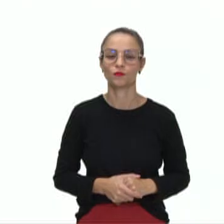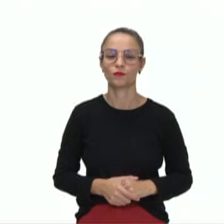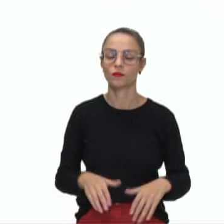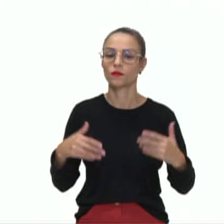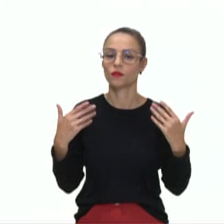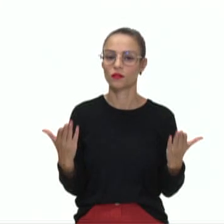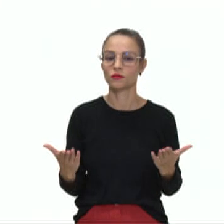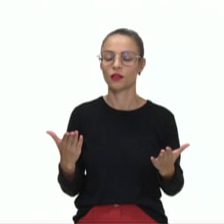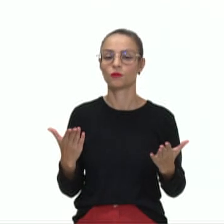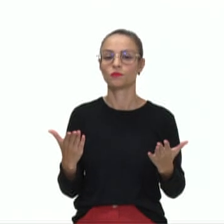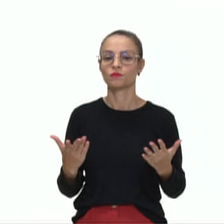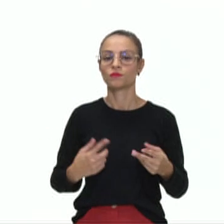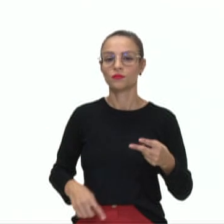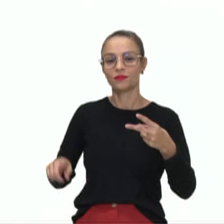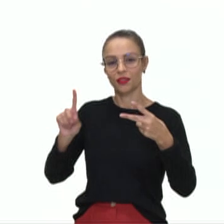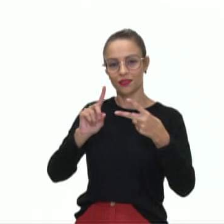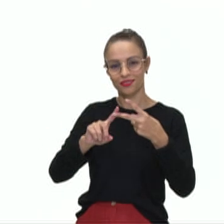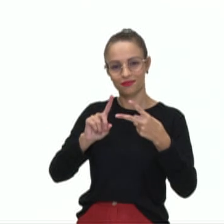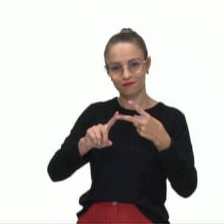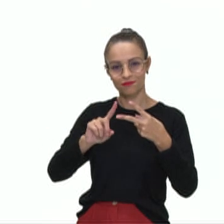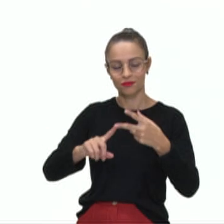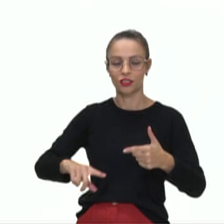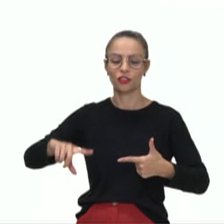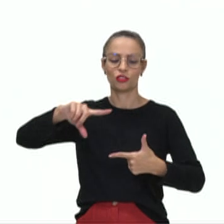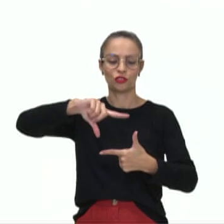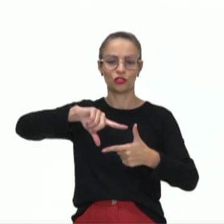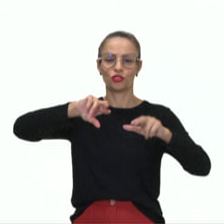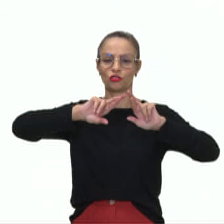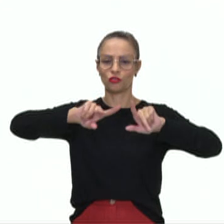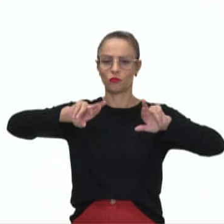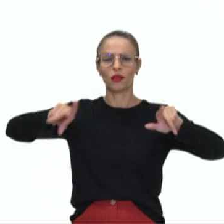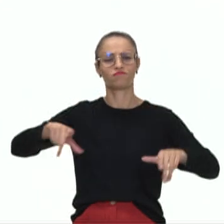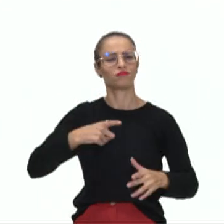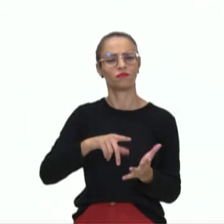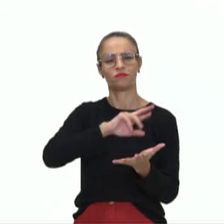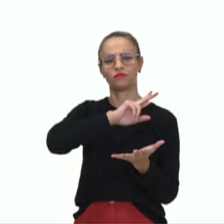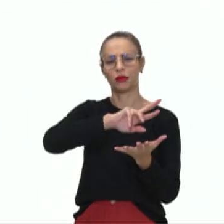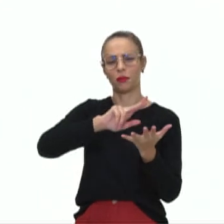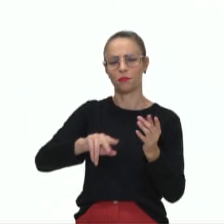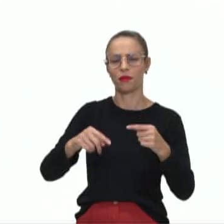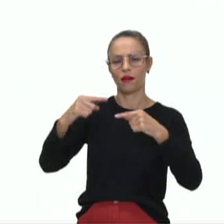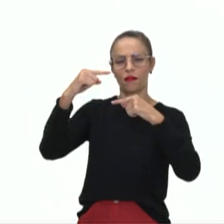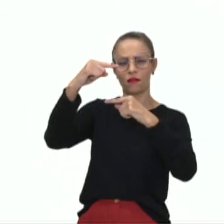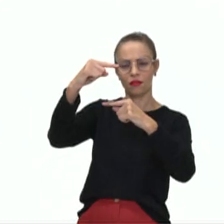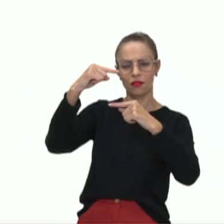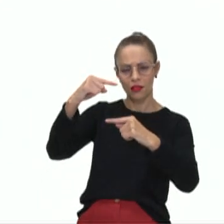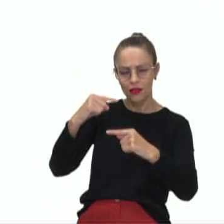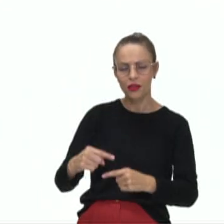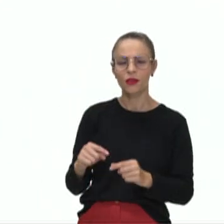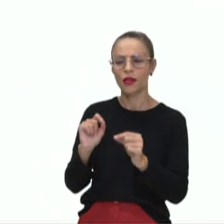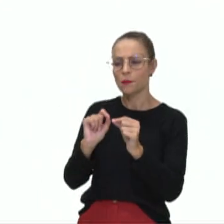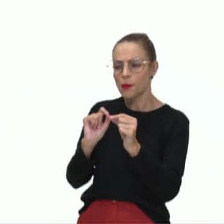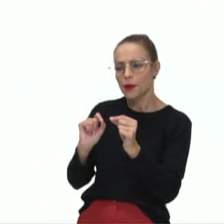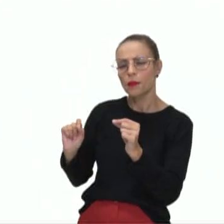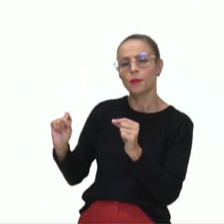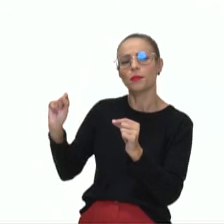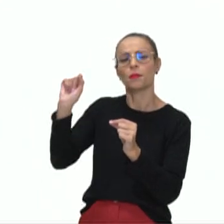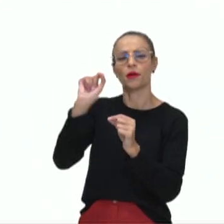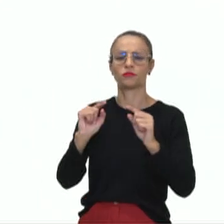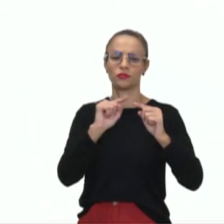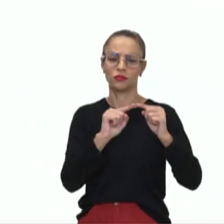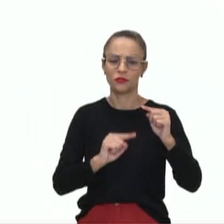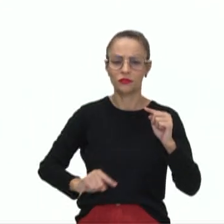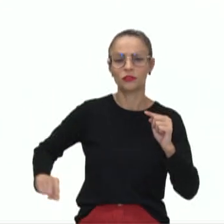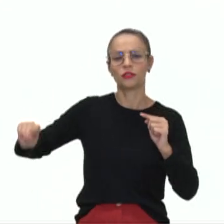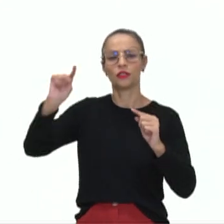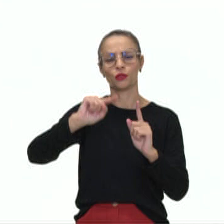Então, os motivos geométricos, né? Então, são muitos variados. Então, linhas paralelas, pontos agrupados, círculos,